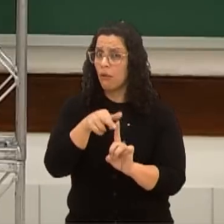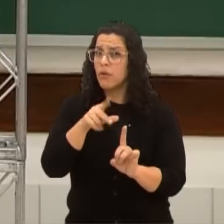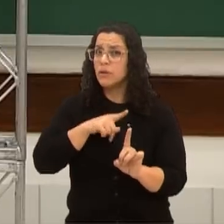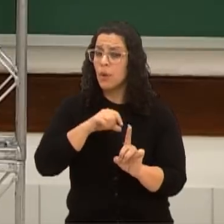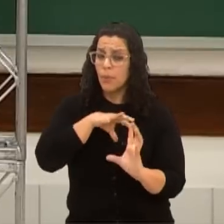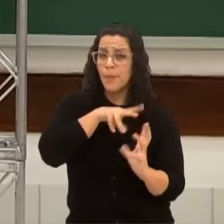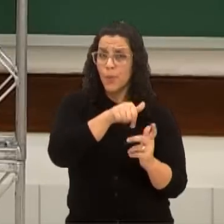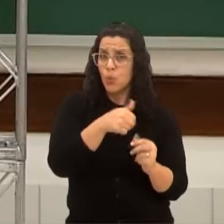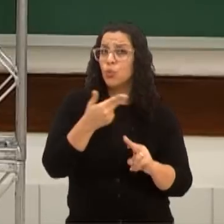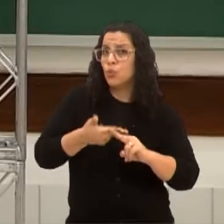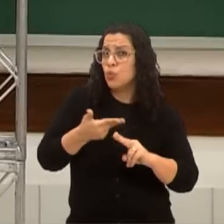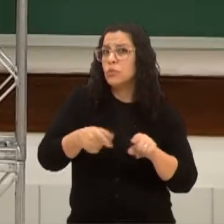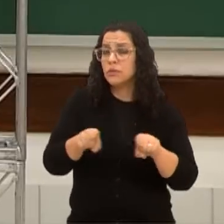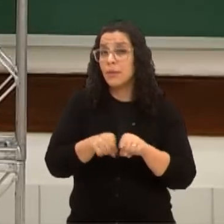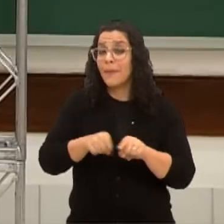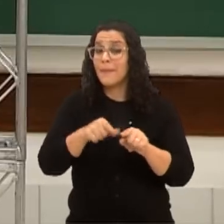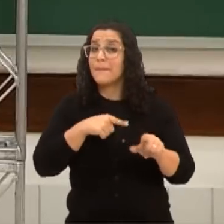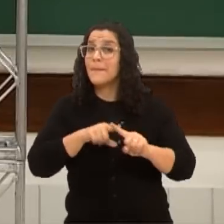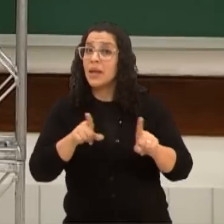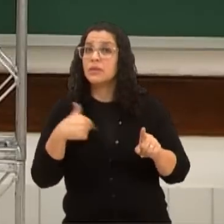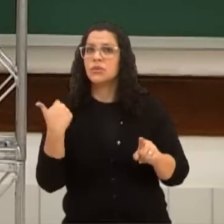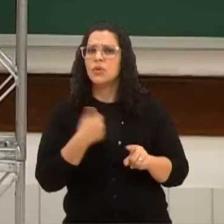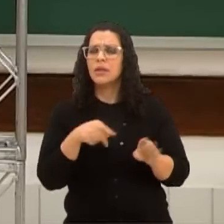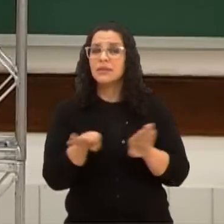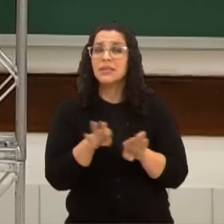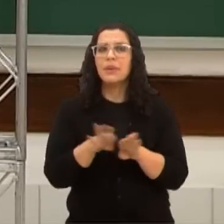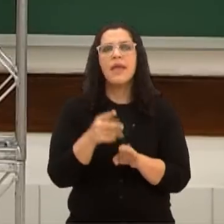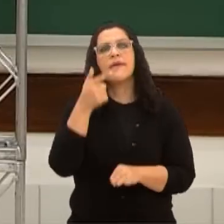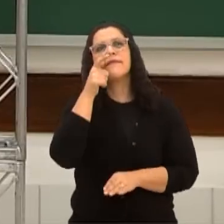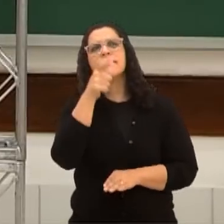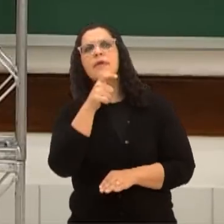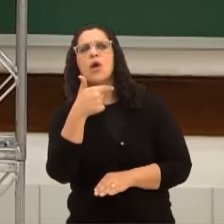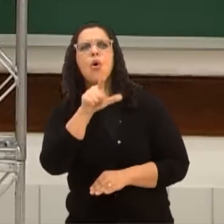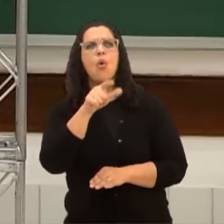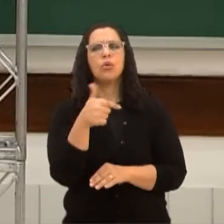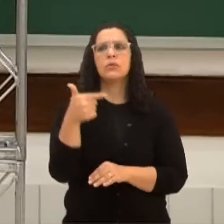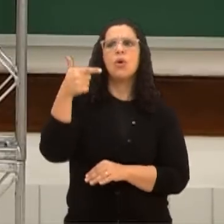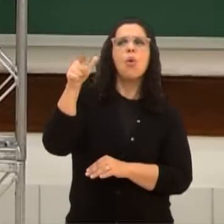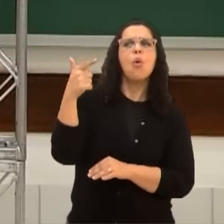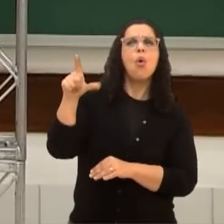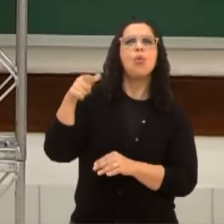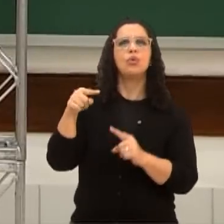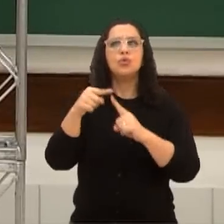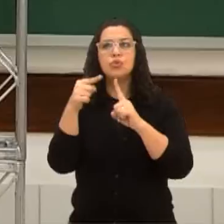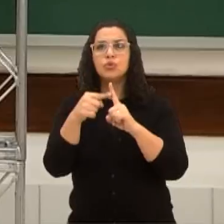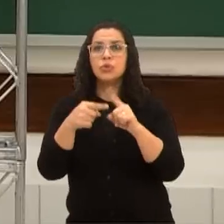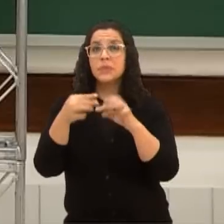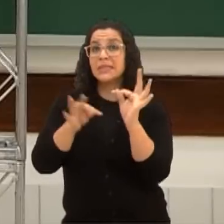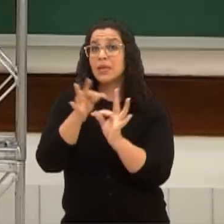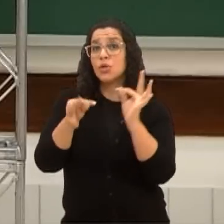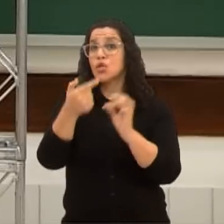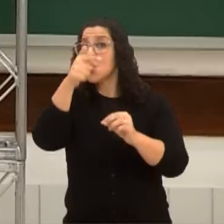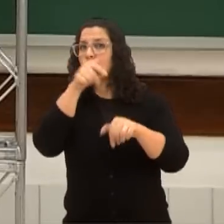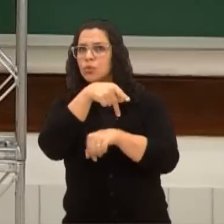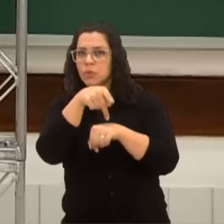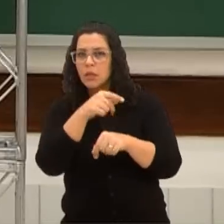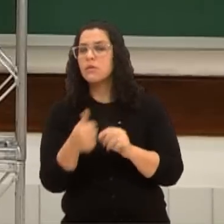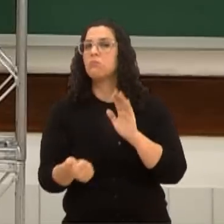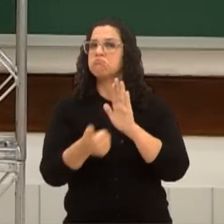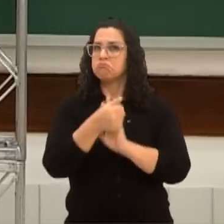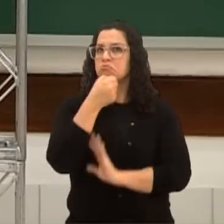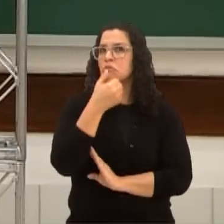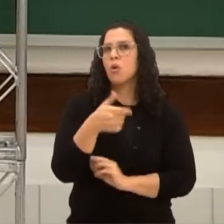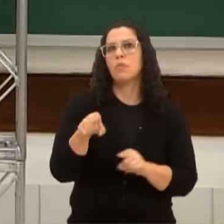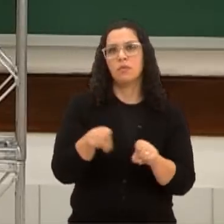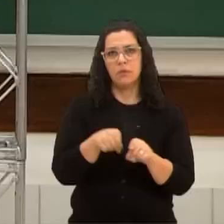referências para o mundo. Mas ter a possibilidade de acessar outras formas dessa tecnologia também é algo